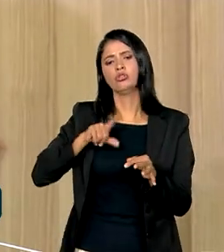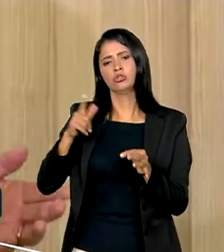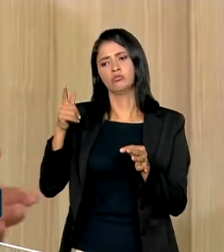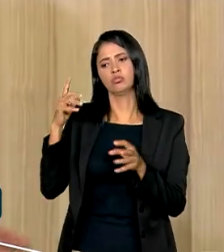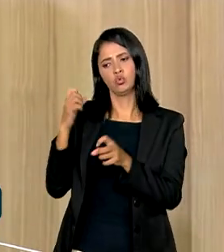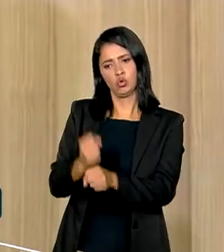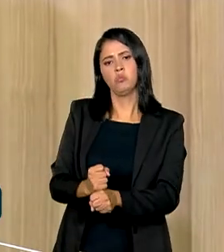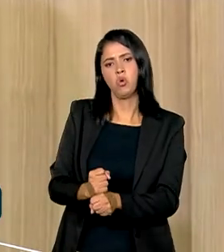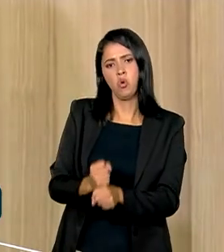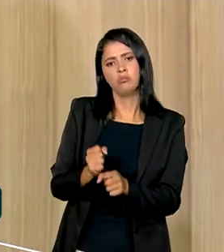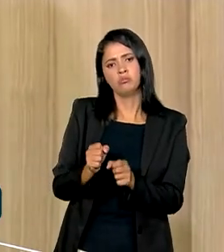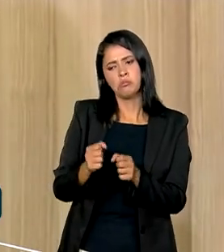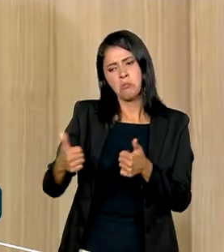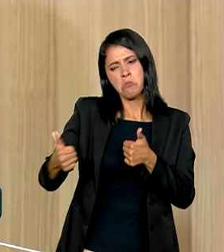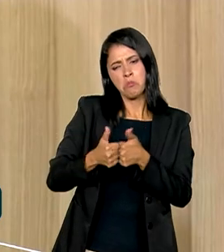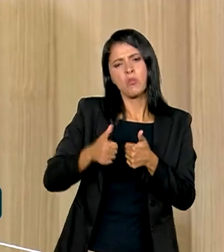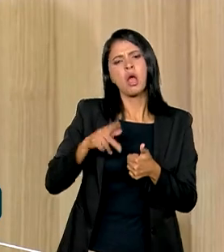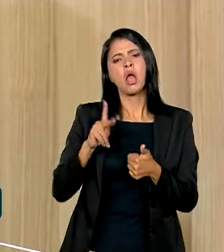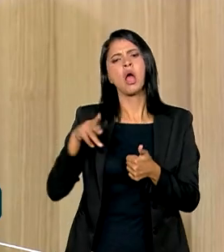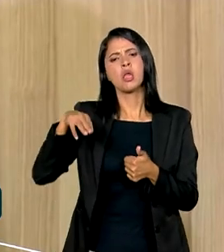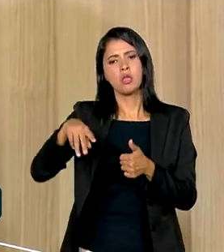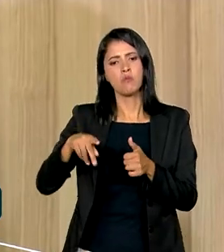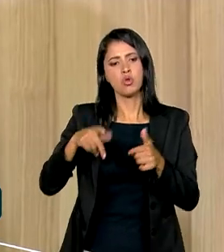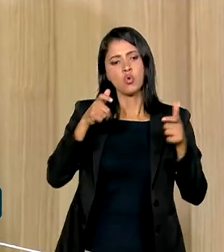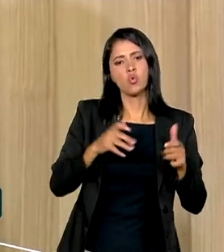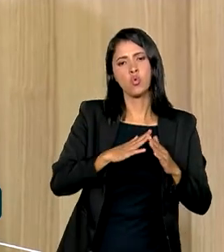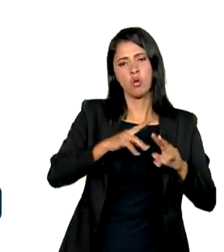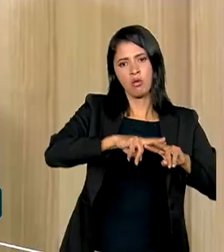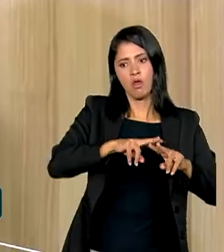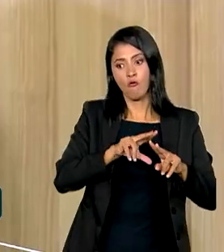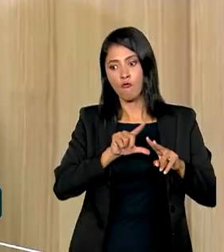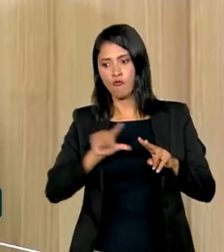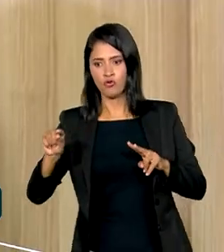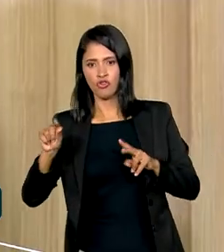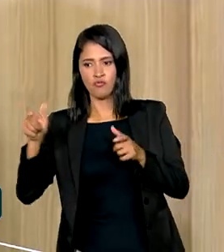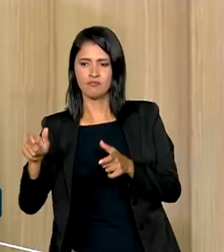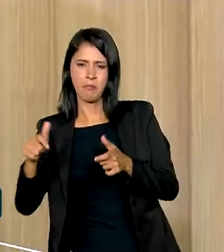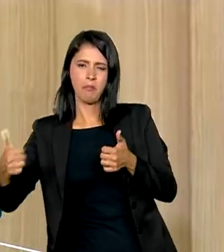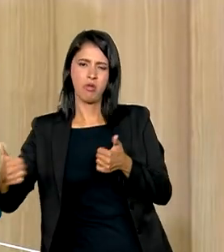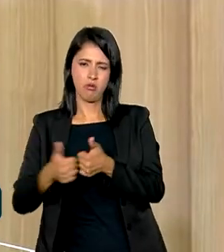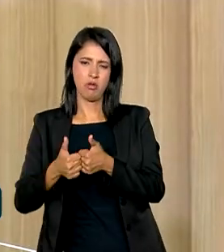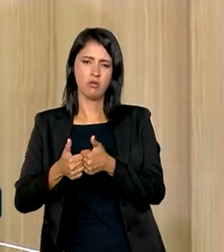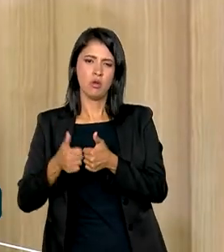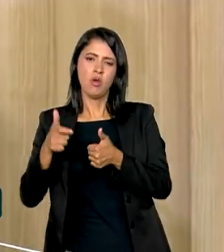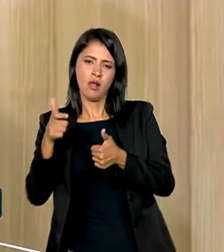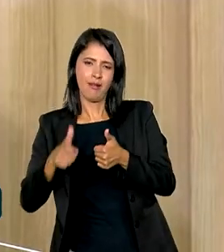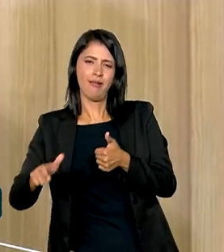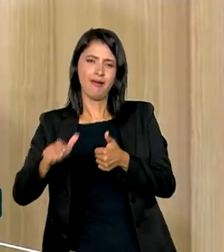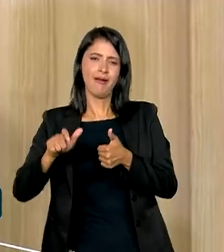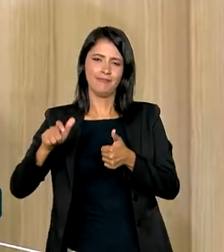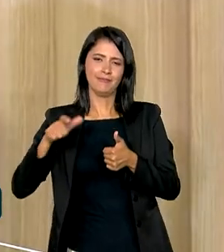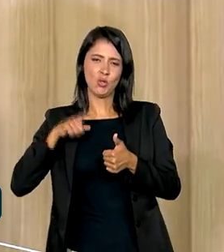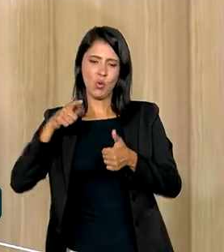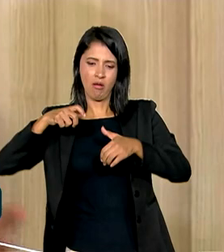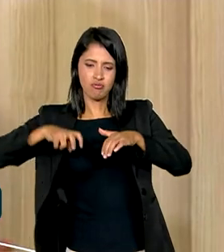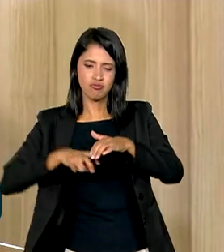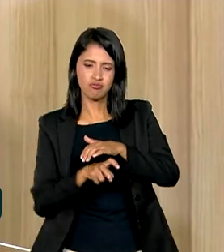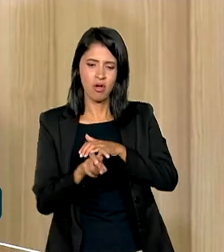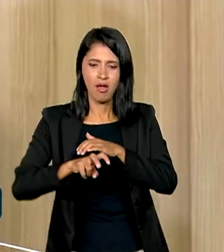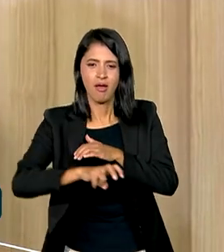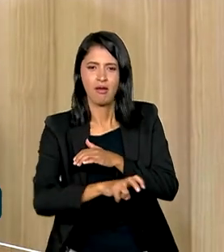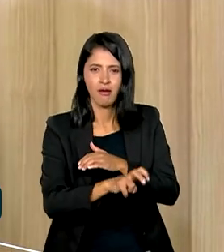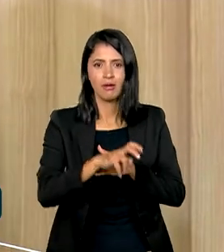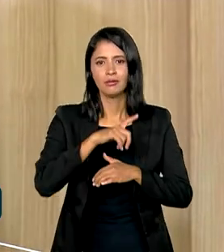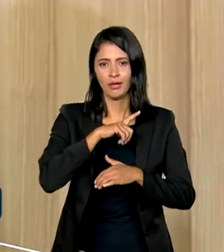seja, a poucos quilômetros do local da fuga da penitenciária. É uma região que tem grutas, não é? Onde as pessoas